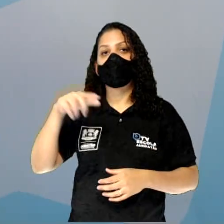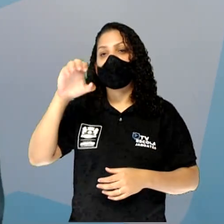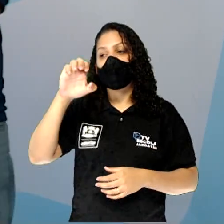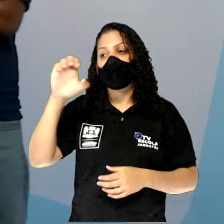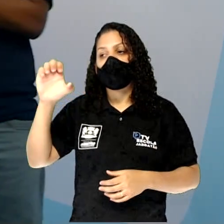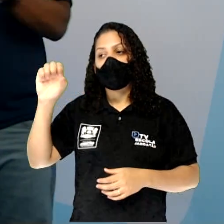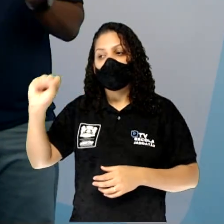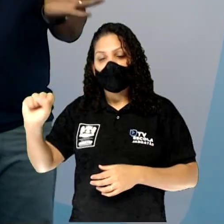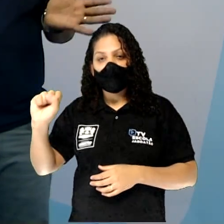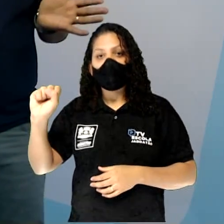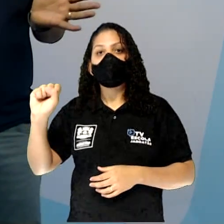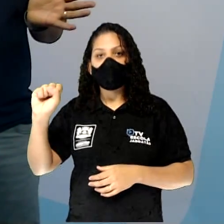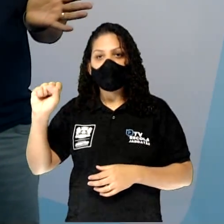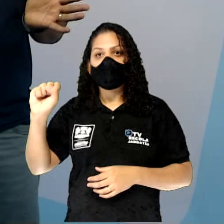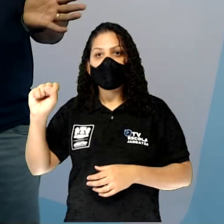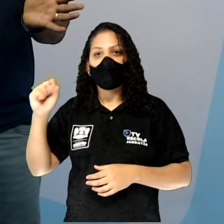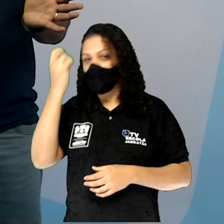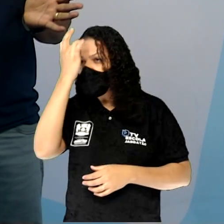escoamento seria bem fácil.